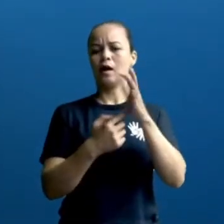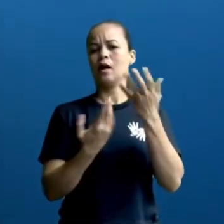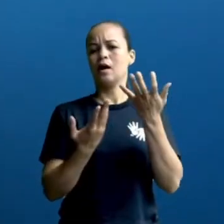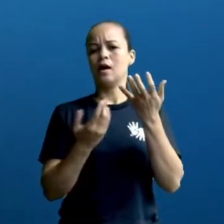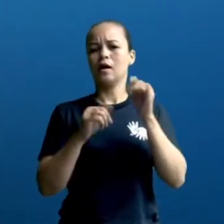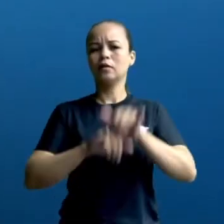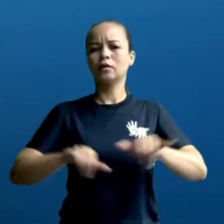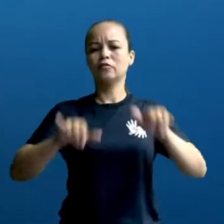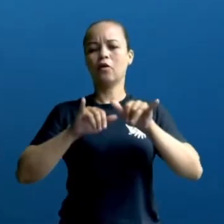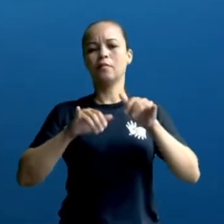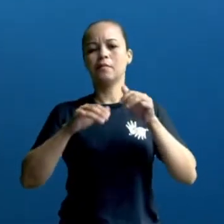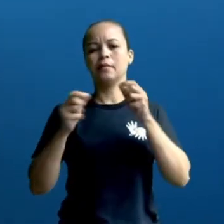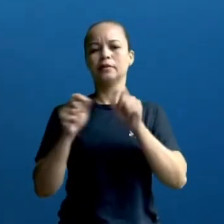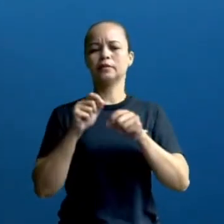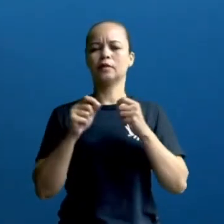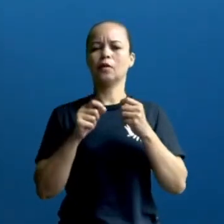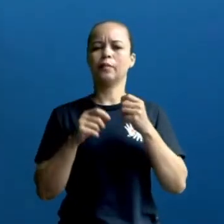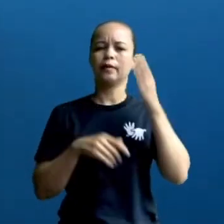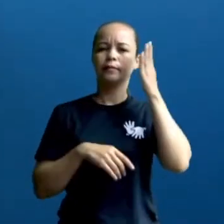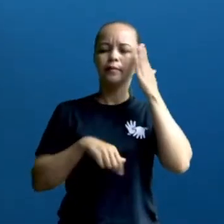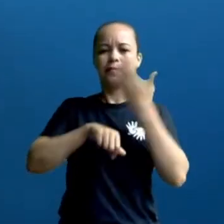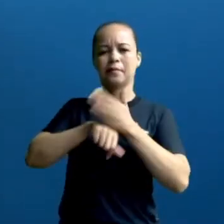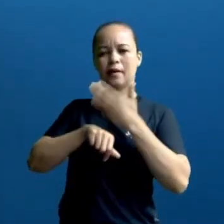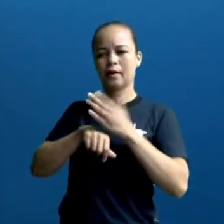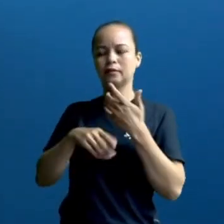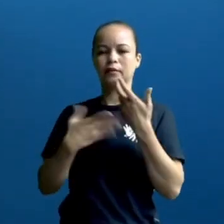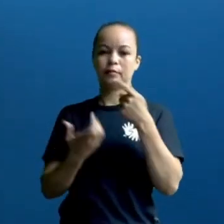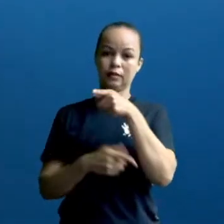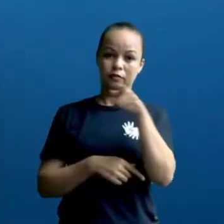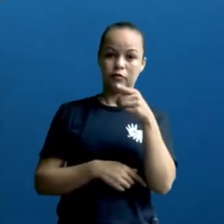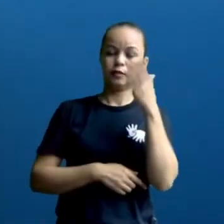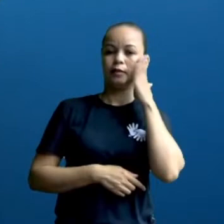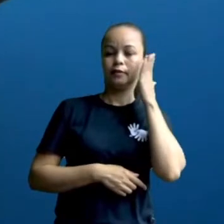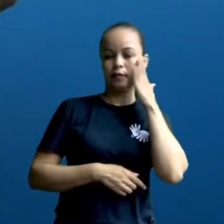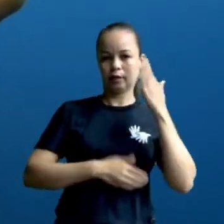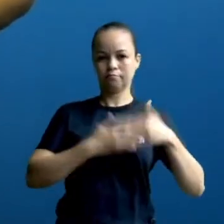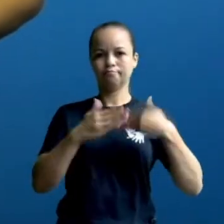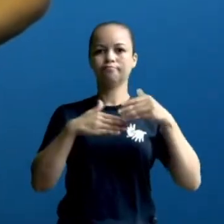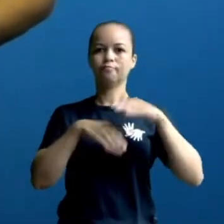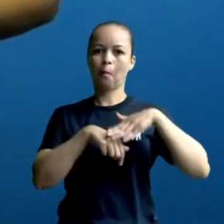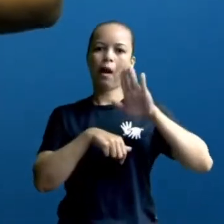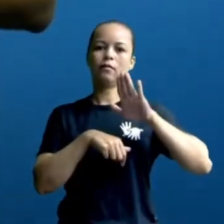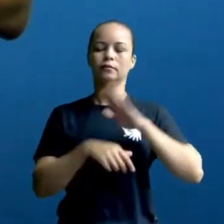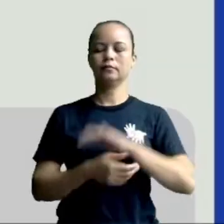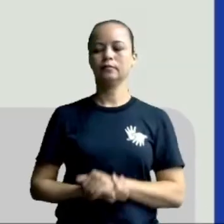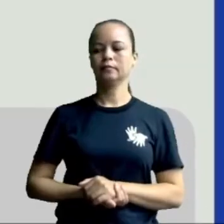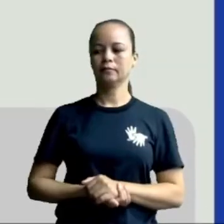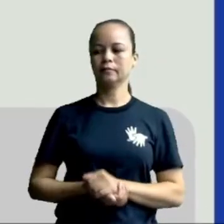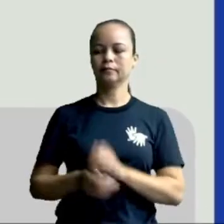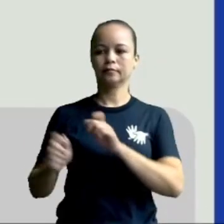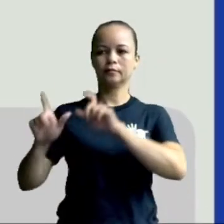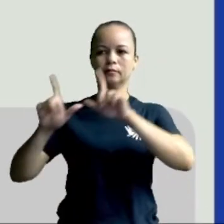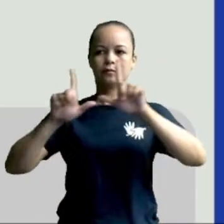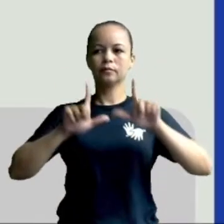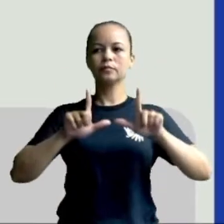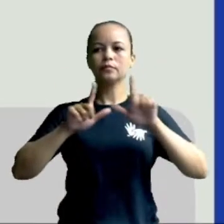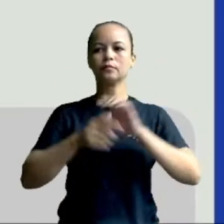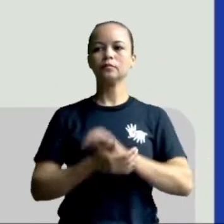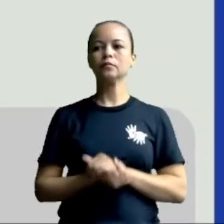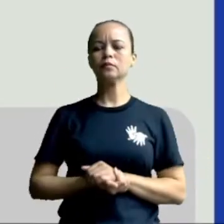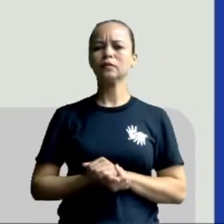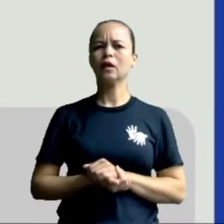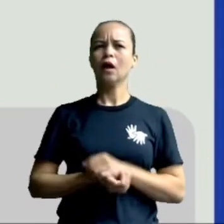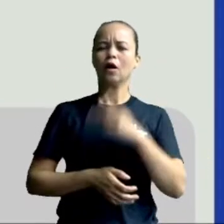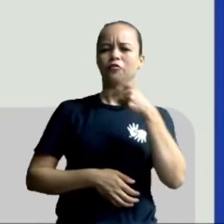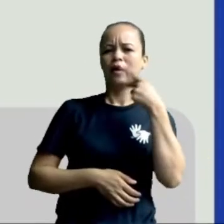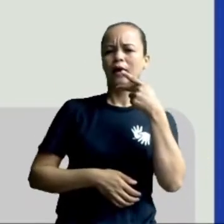bem prática, só para fortalecer o teu saber, fazer com que ele fique muito mais consistente. Por favor, produção, abre novamente essa imagem. Quando a gente